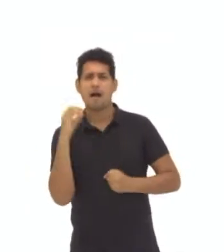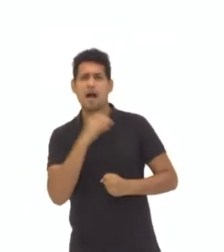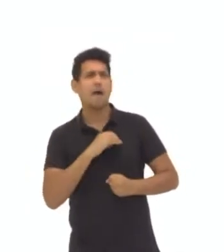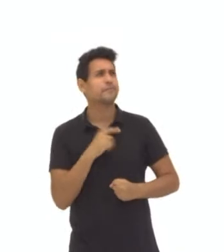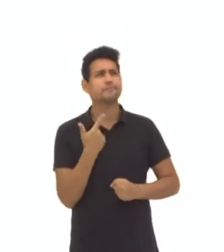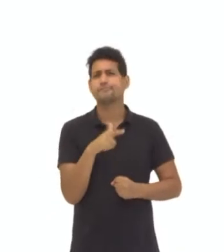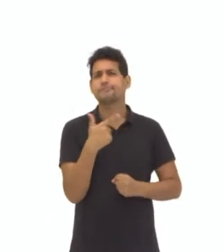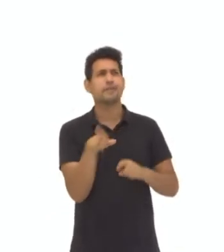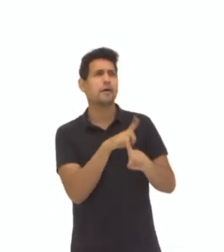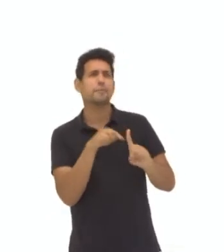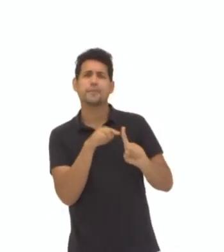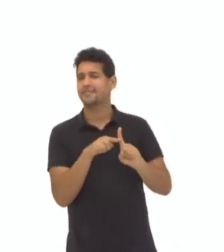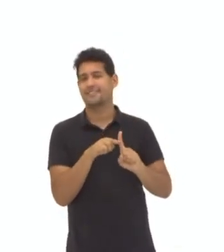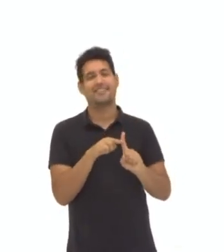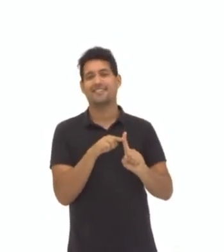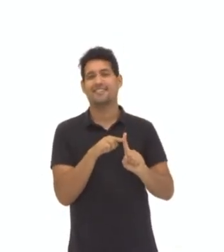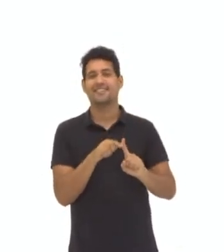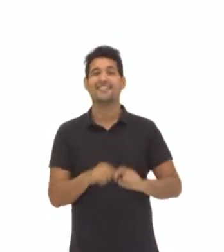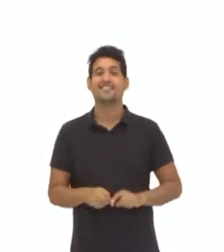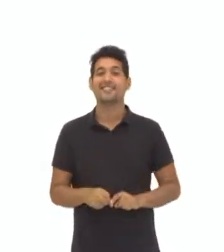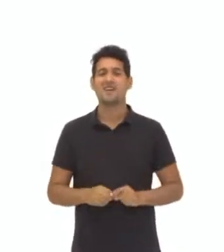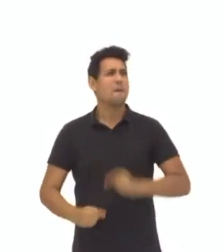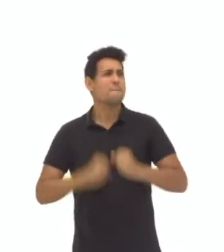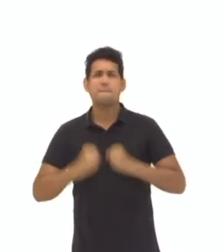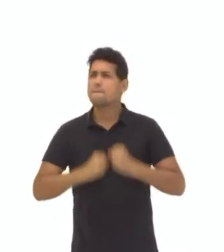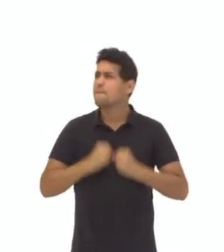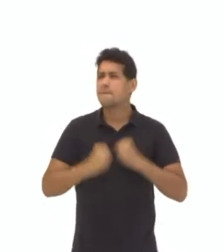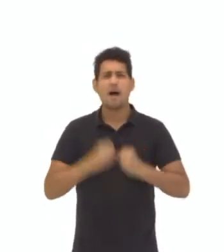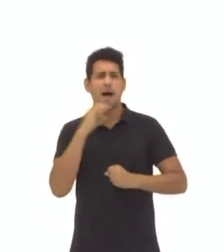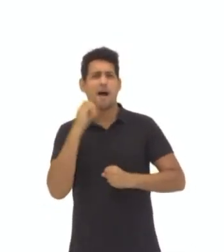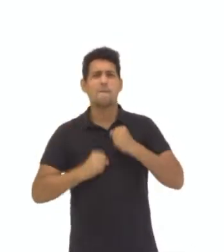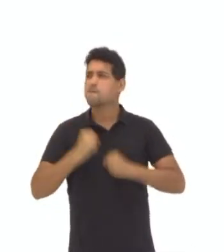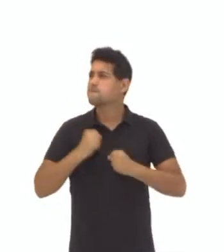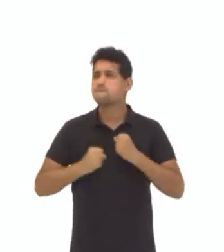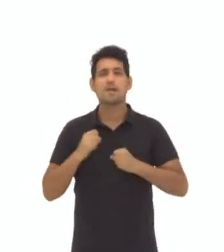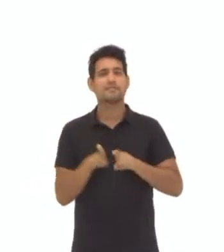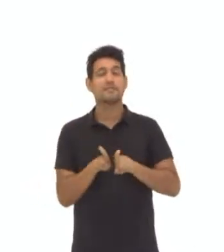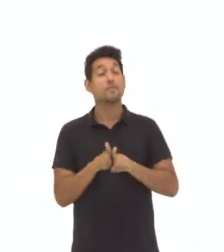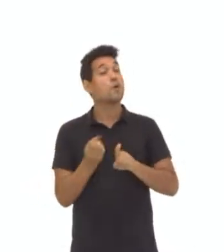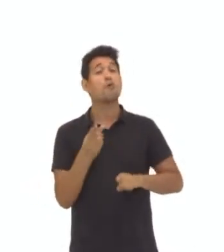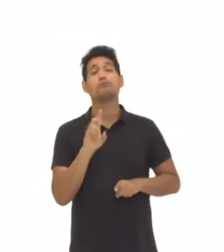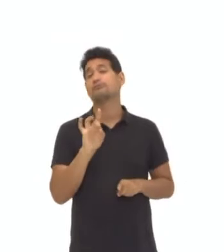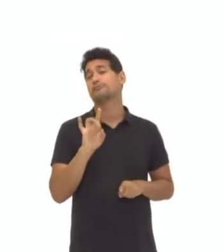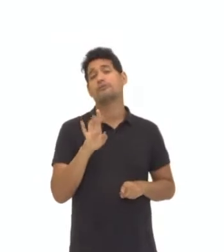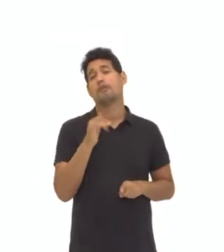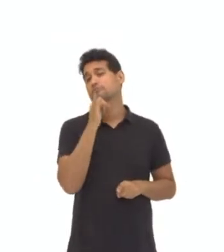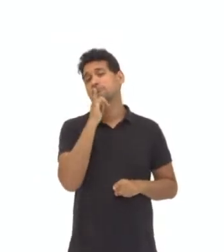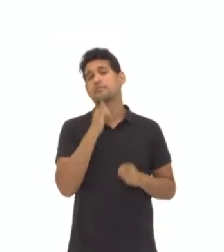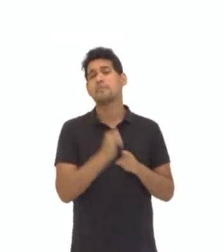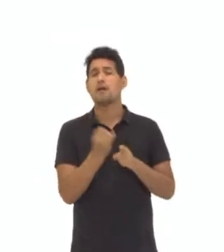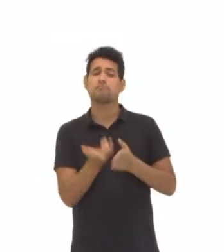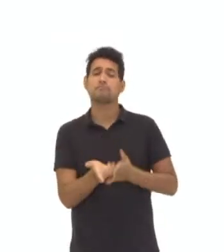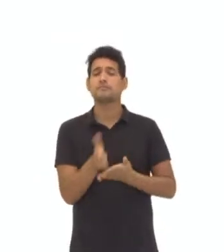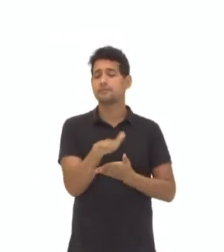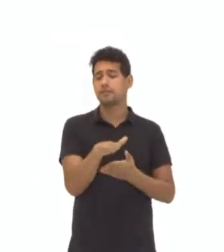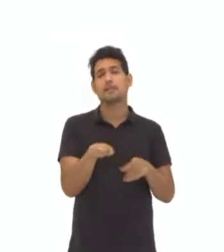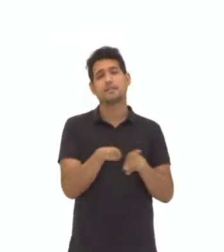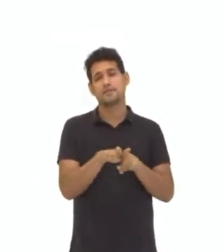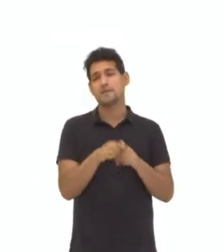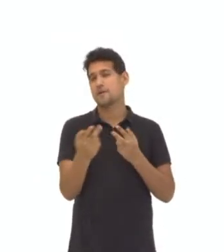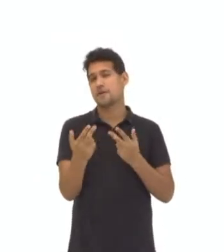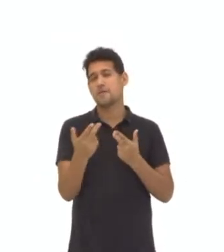pessoa, ou se ele será um narrador em terceira pessoa, né, que precisará apenas contar algo que aconteceu na